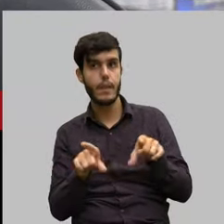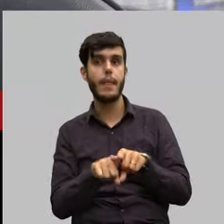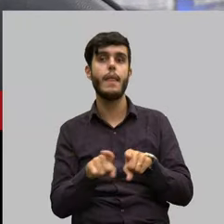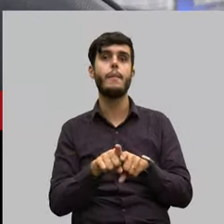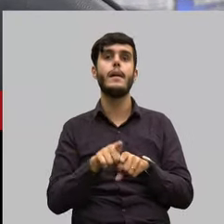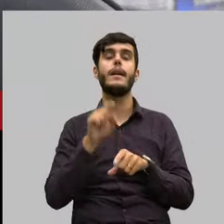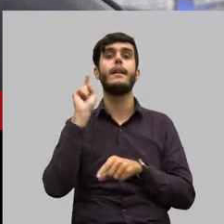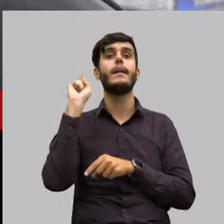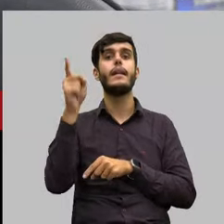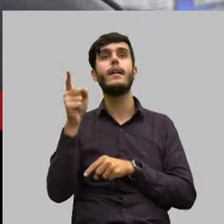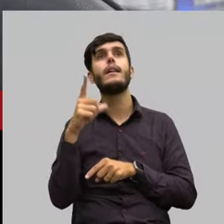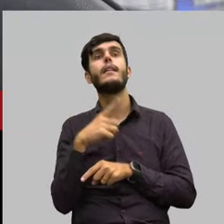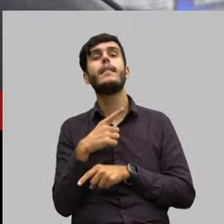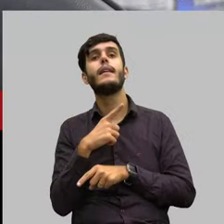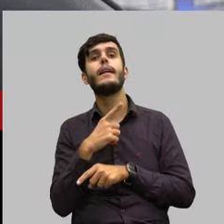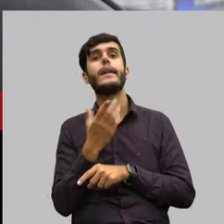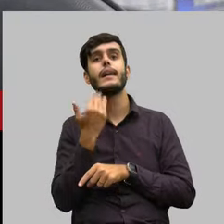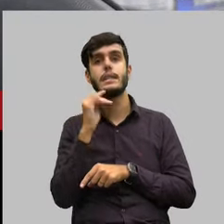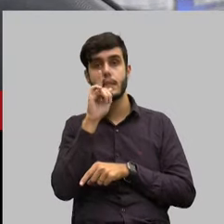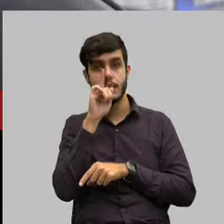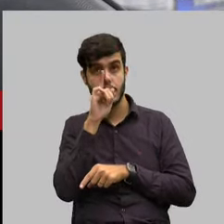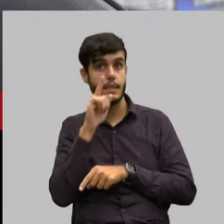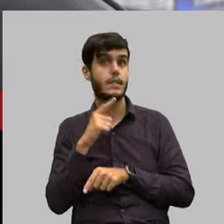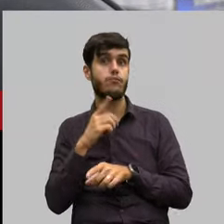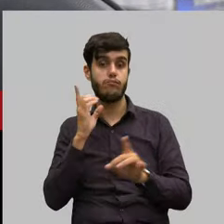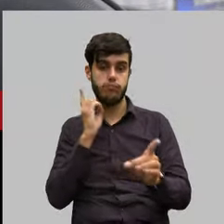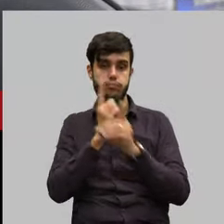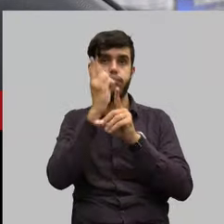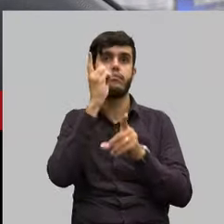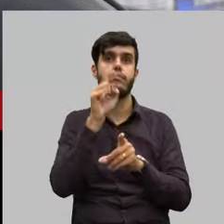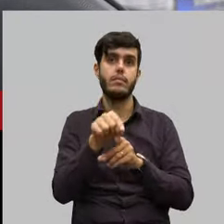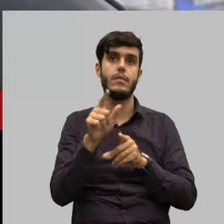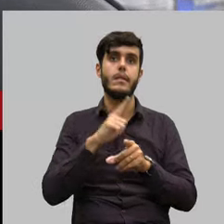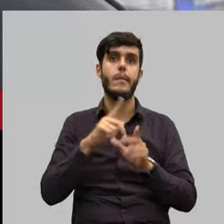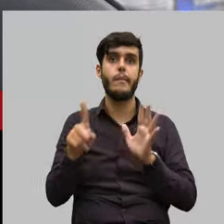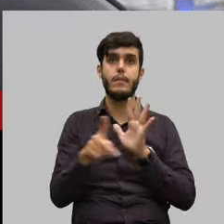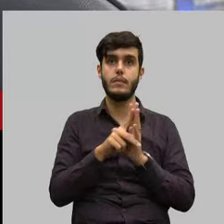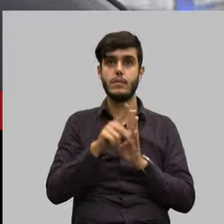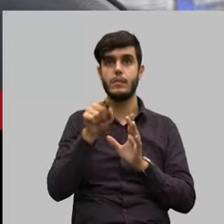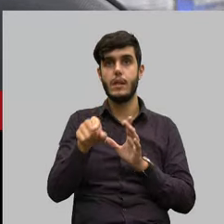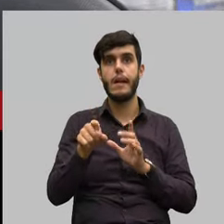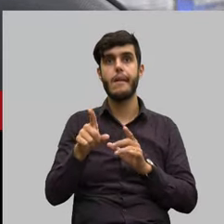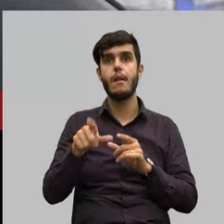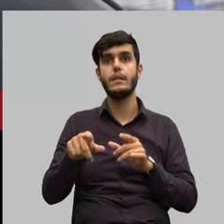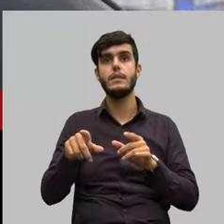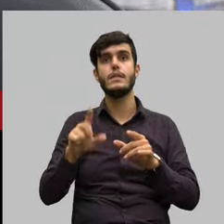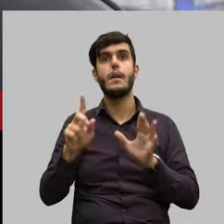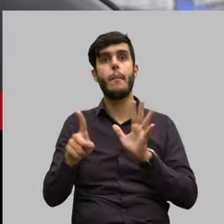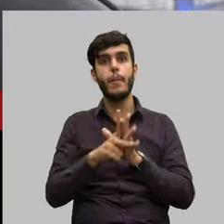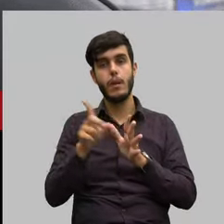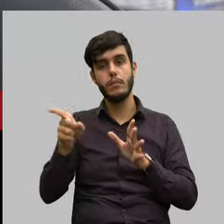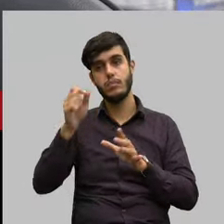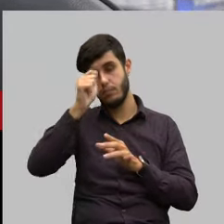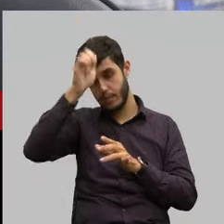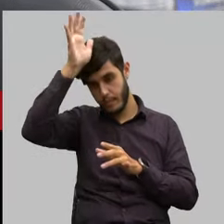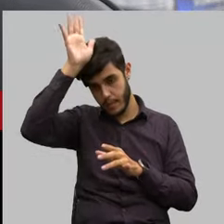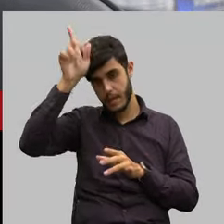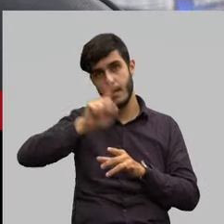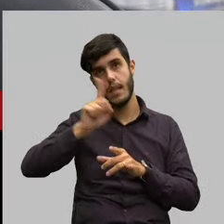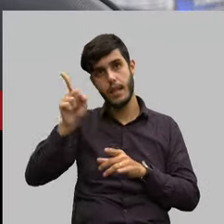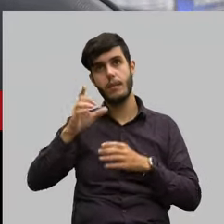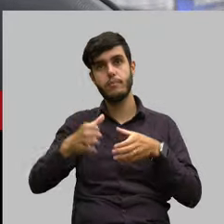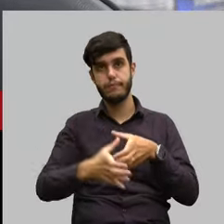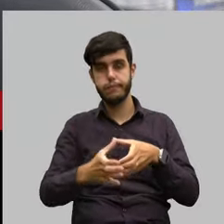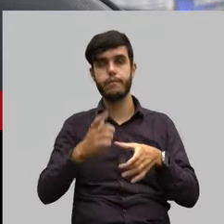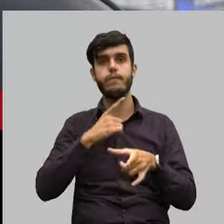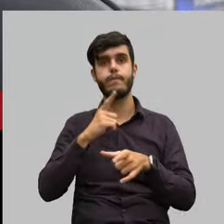risco que havia foi eh identificado por uma ação de manutenção da própria intendência da cidade administrativa eh numa ação constante